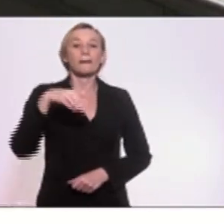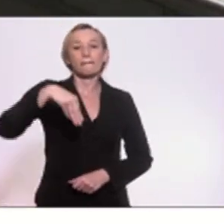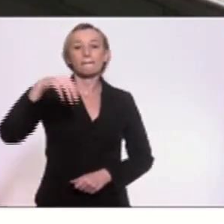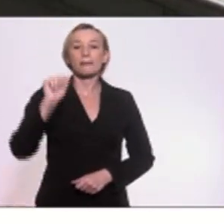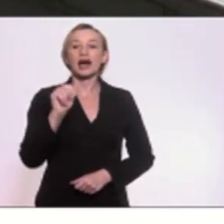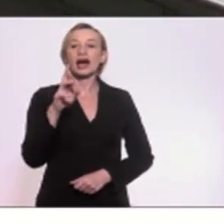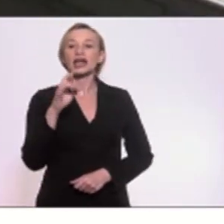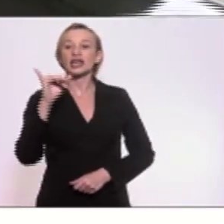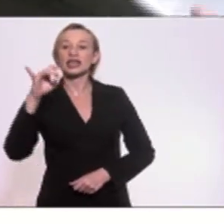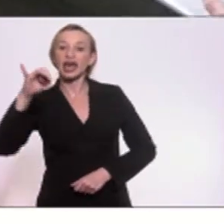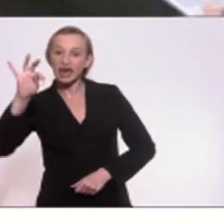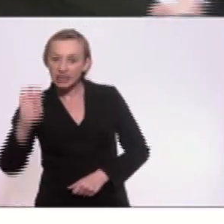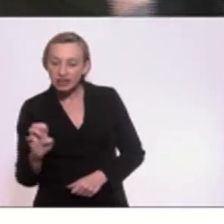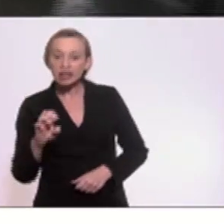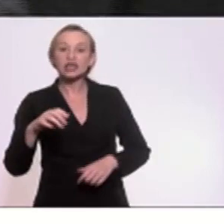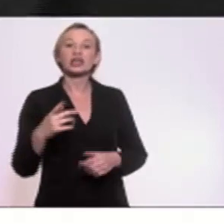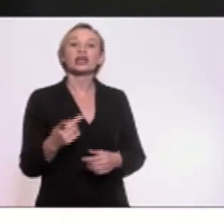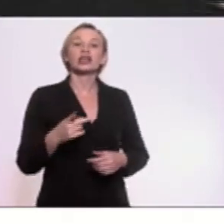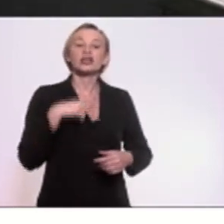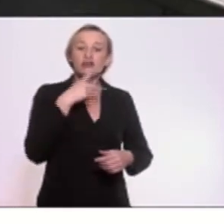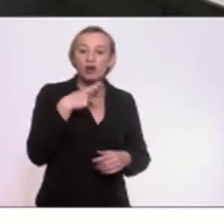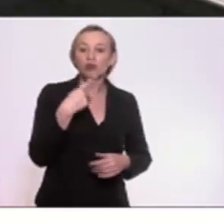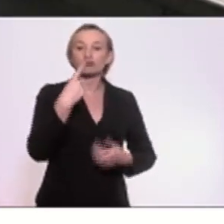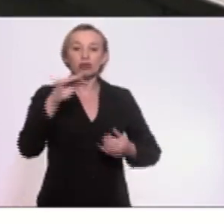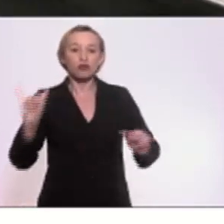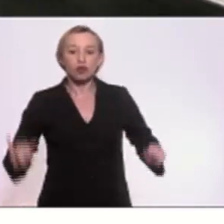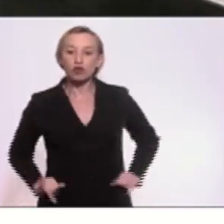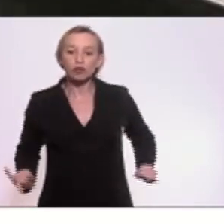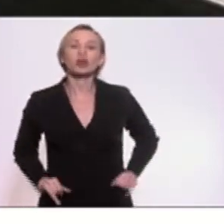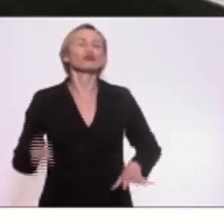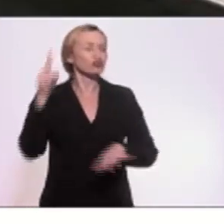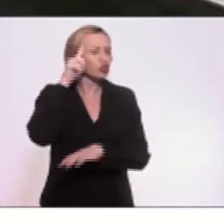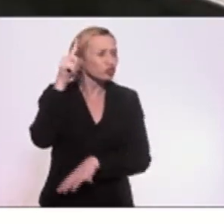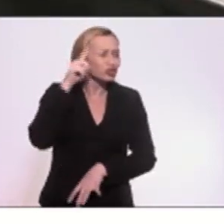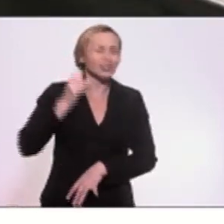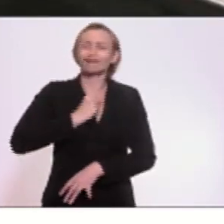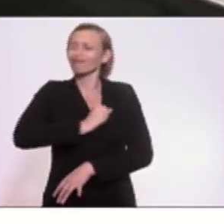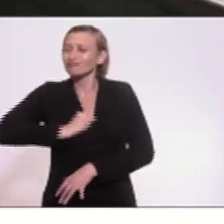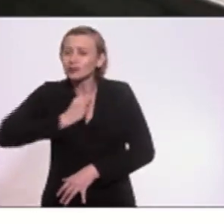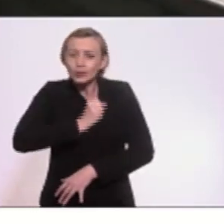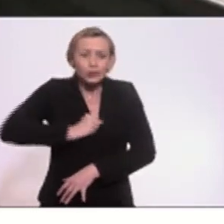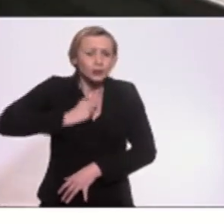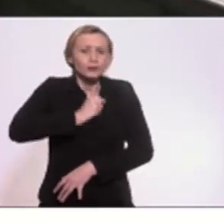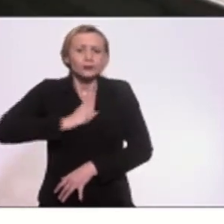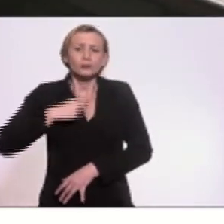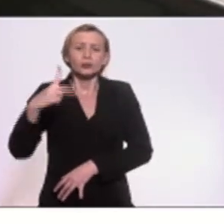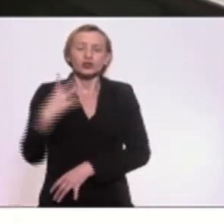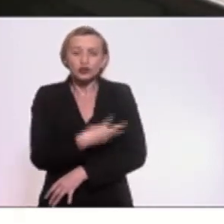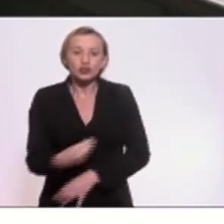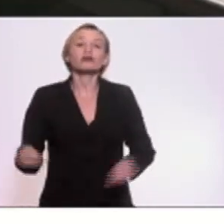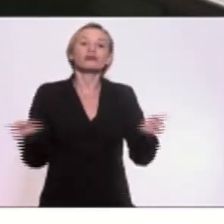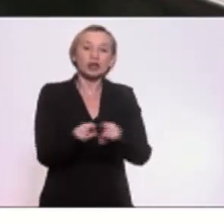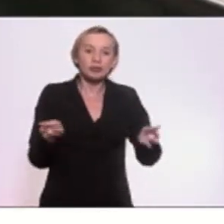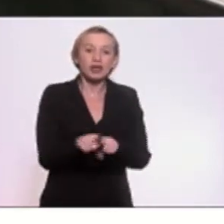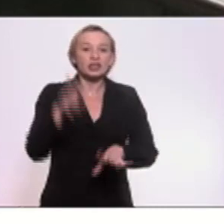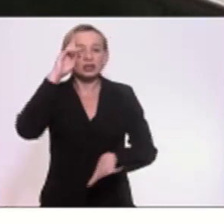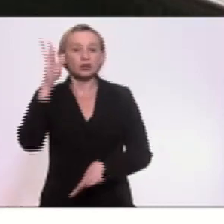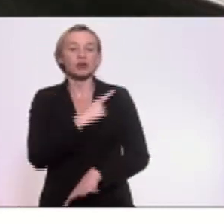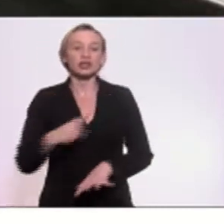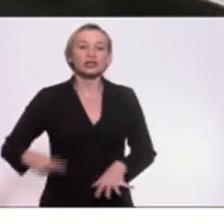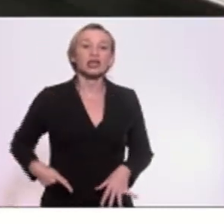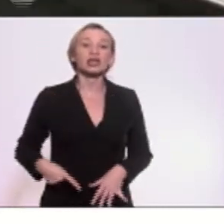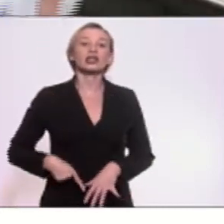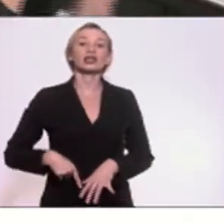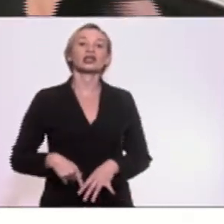sua dor de cada mês e a cada dia que ela sente falta da sua filha. E colocando também, senhor presidente, que